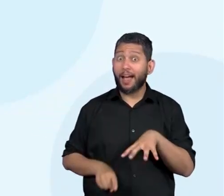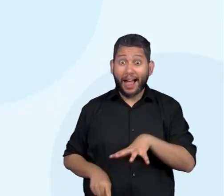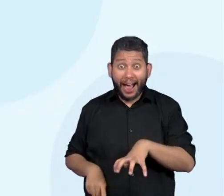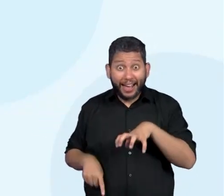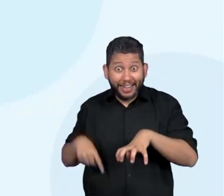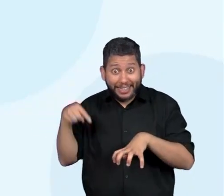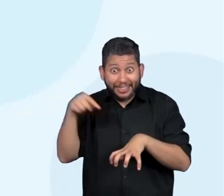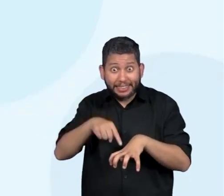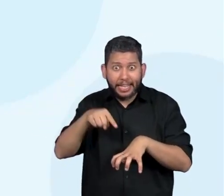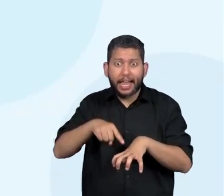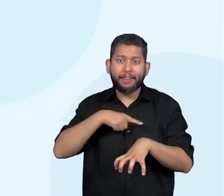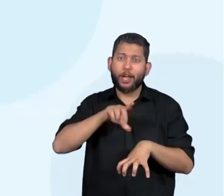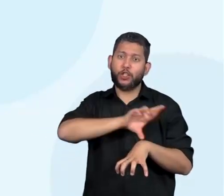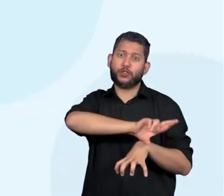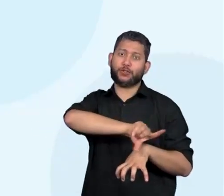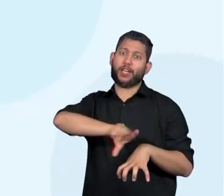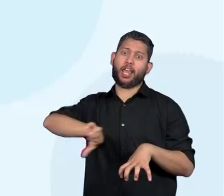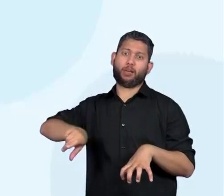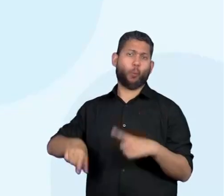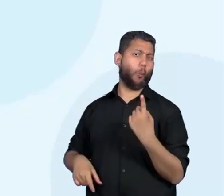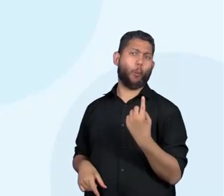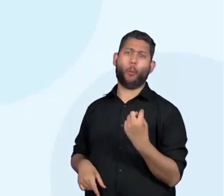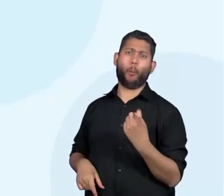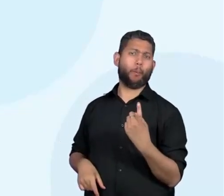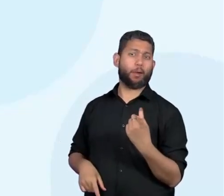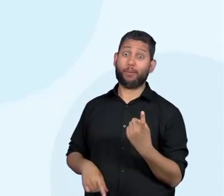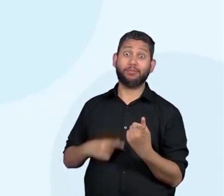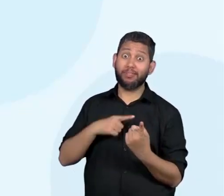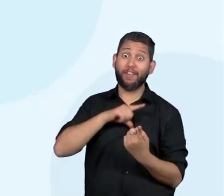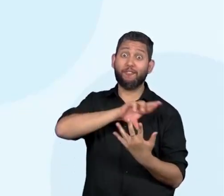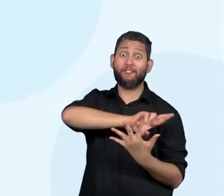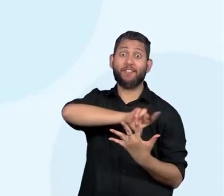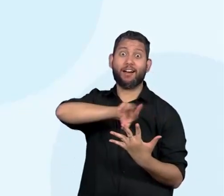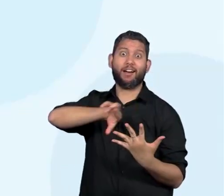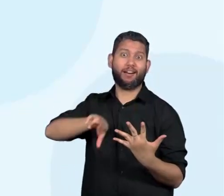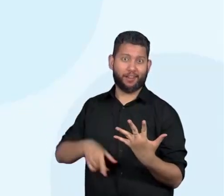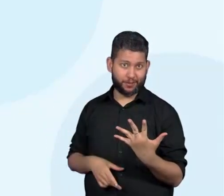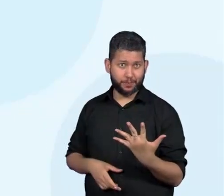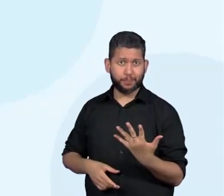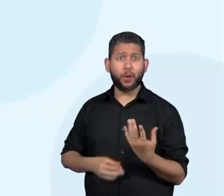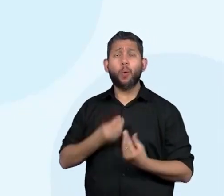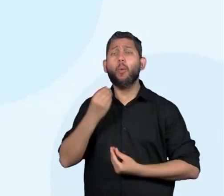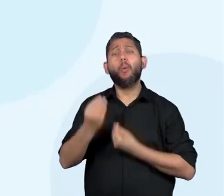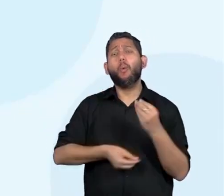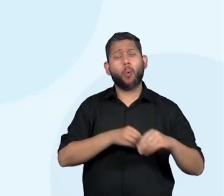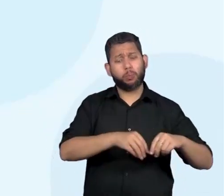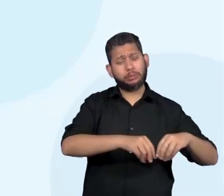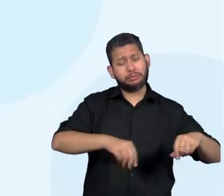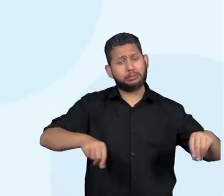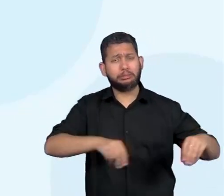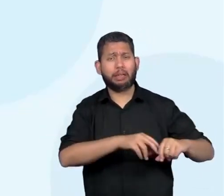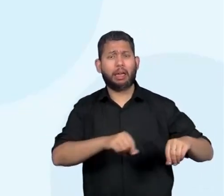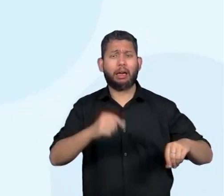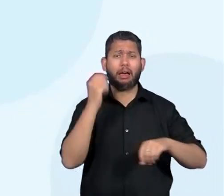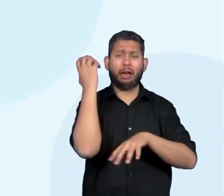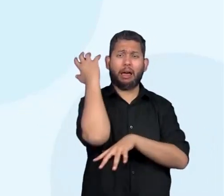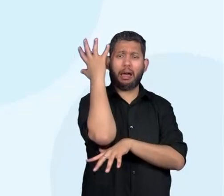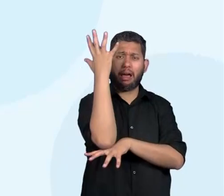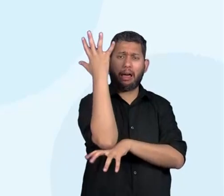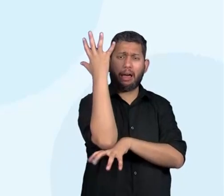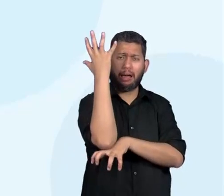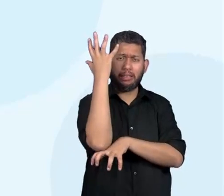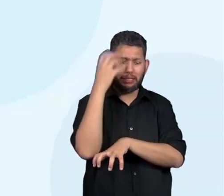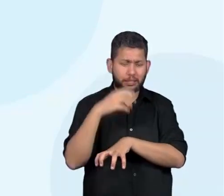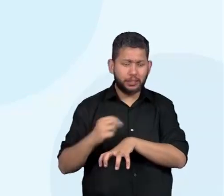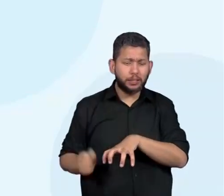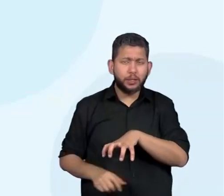Os tipos de raízes, né? E também como acontece essa interação entre as raízes e o solo. Muito